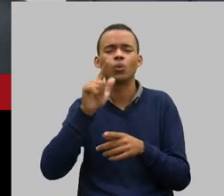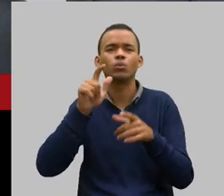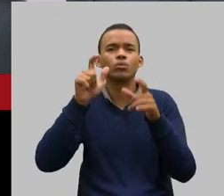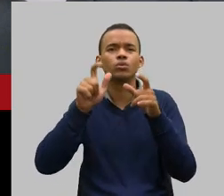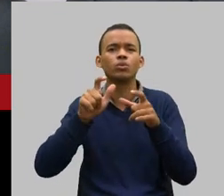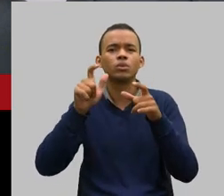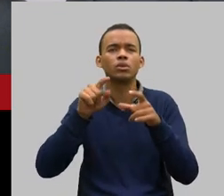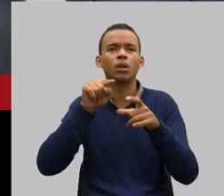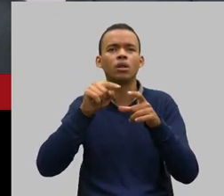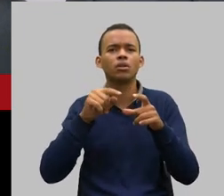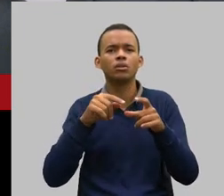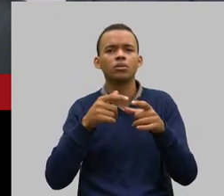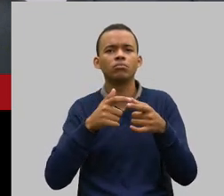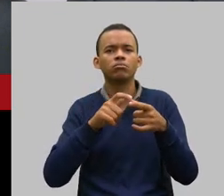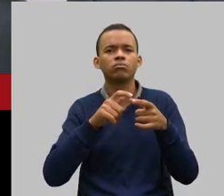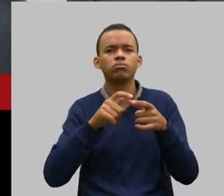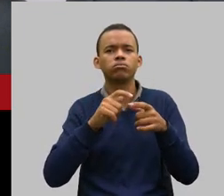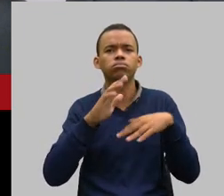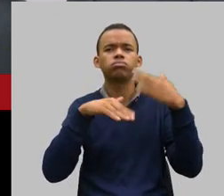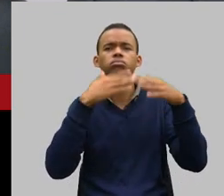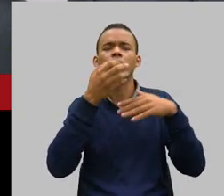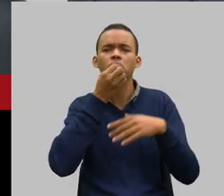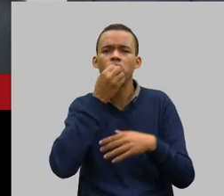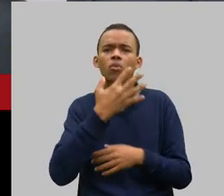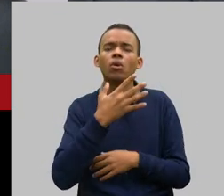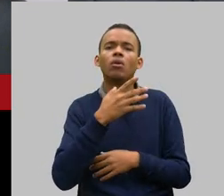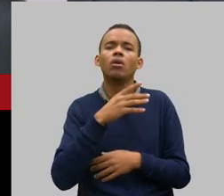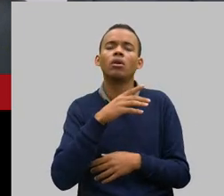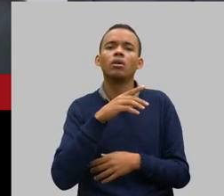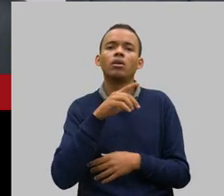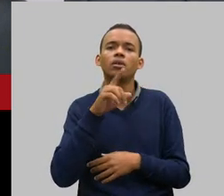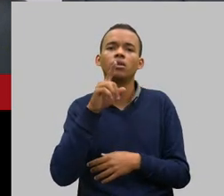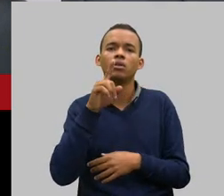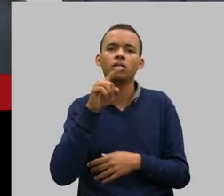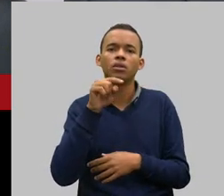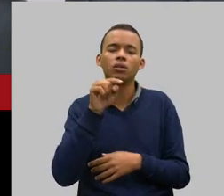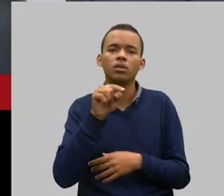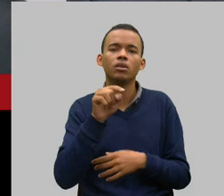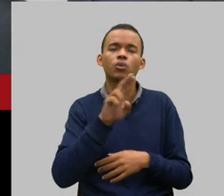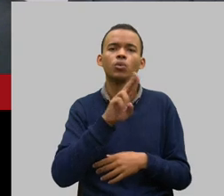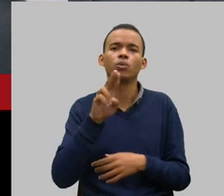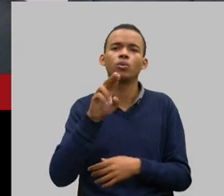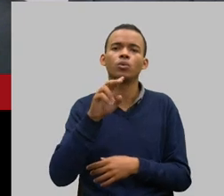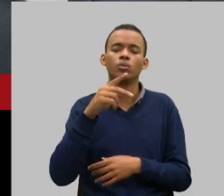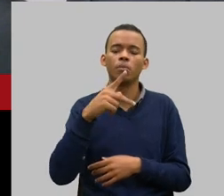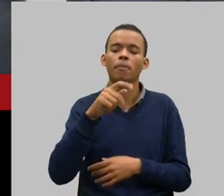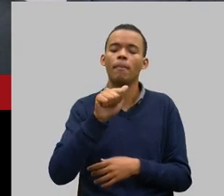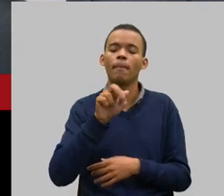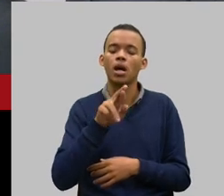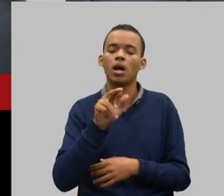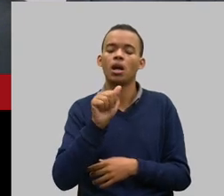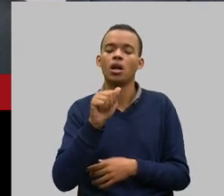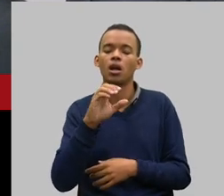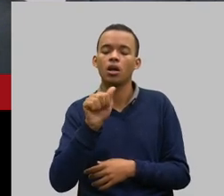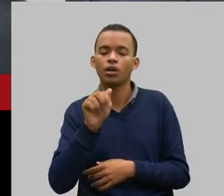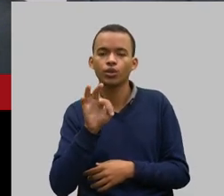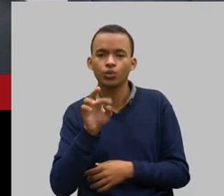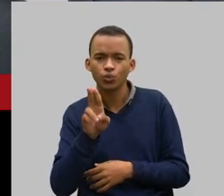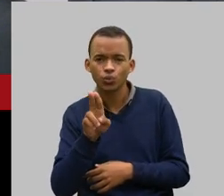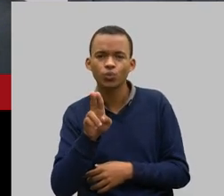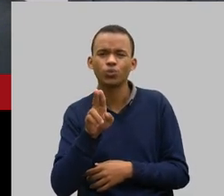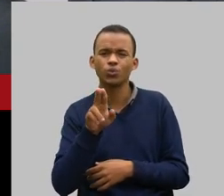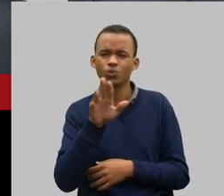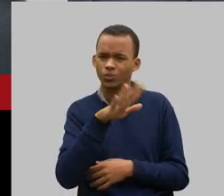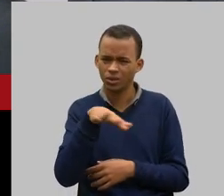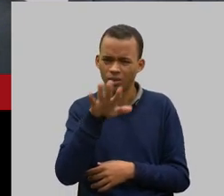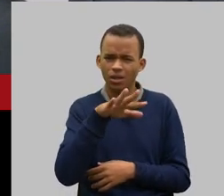a a região de de Arinos eh Paracatu Então aquela região Patos